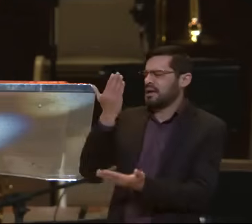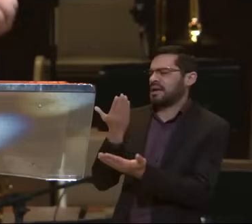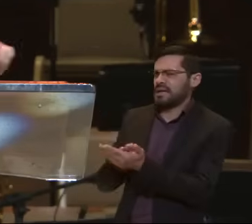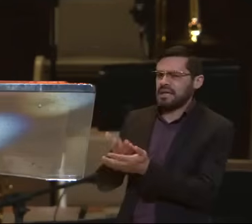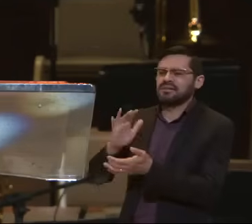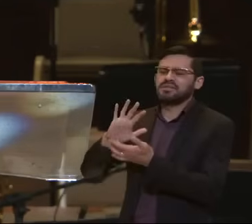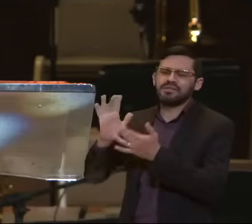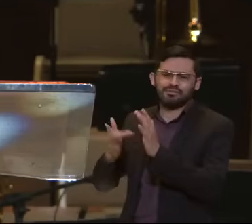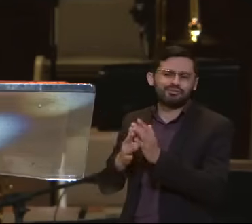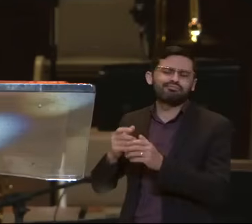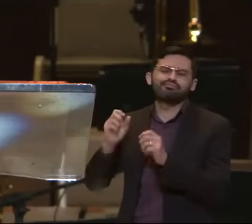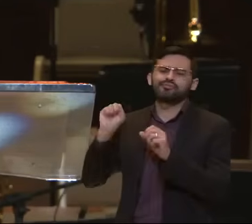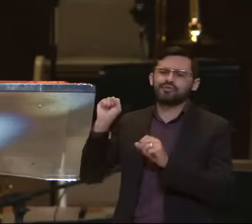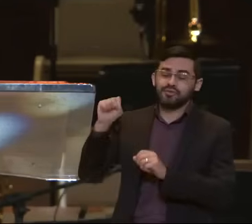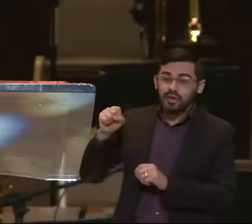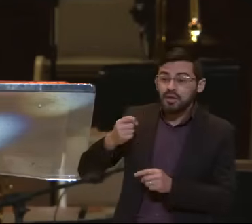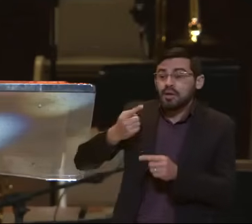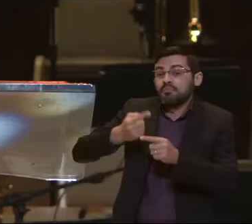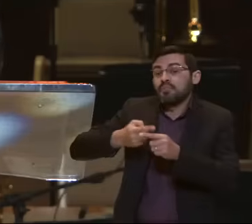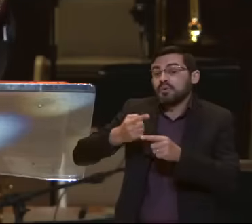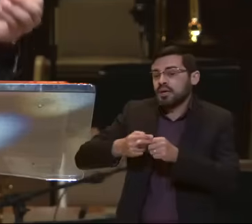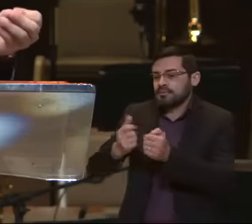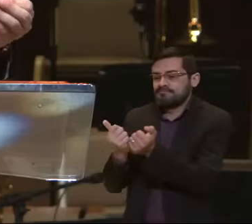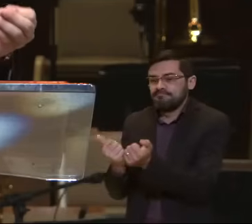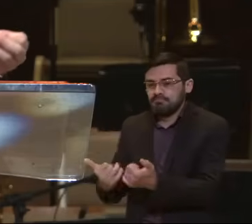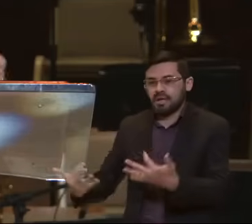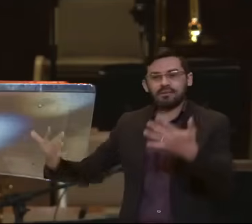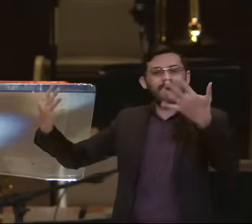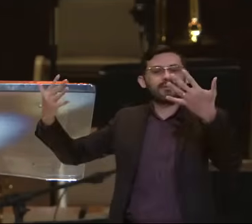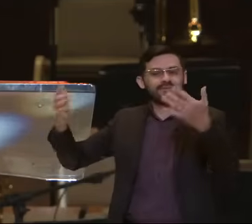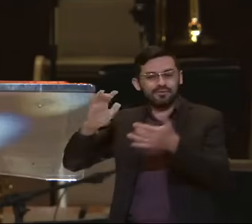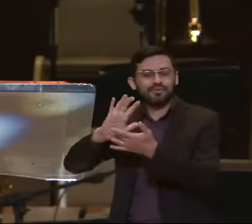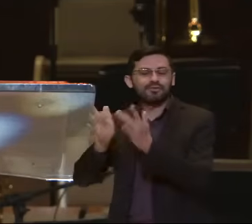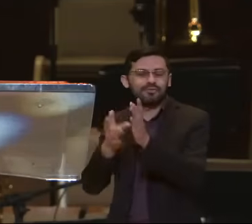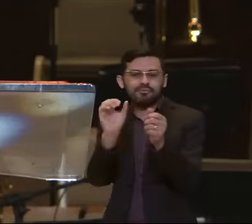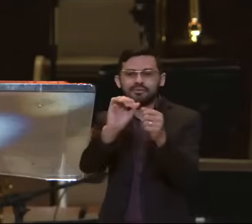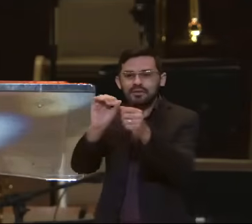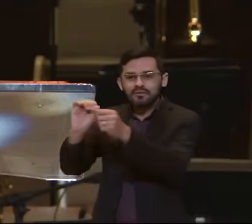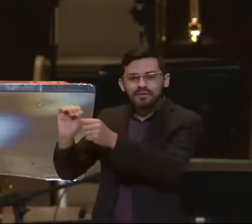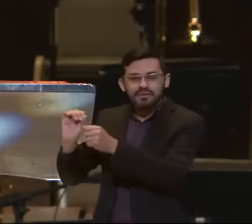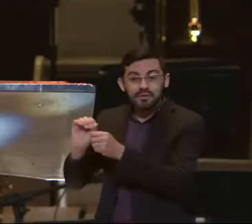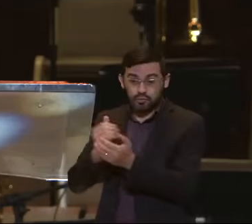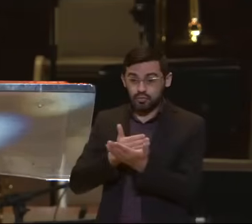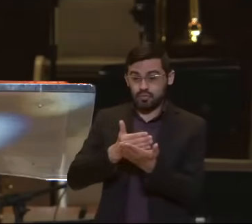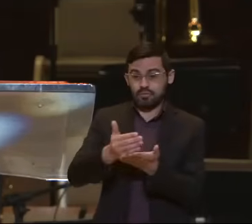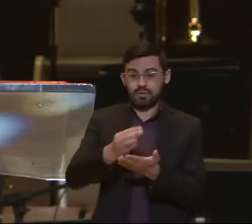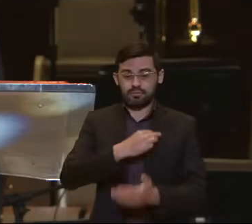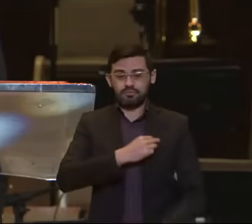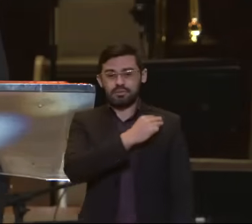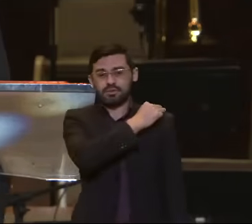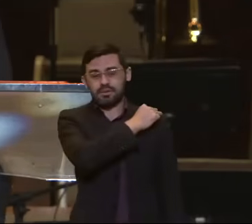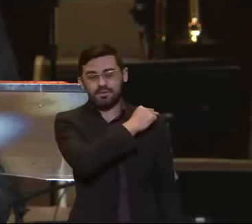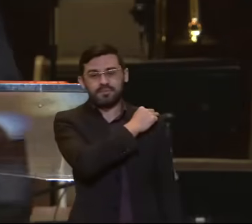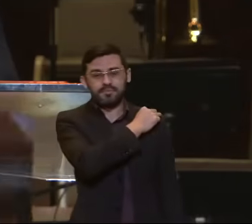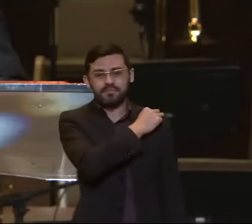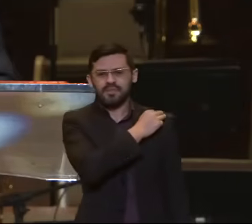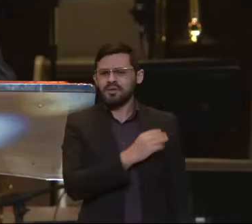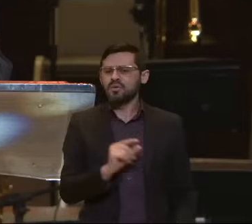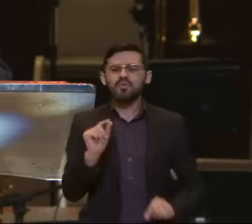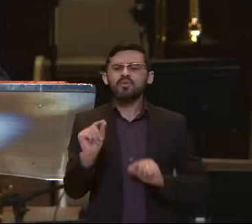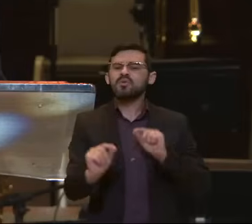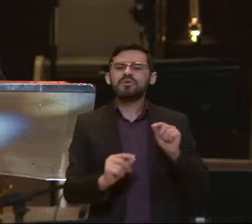que acreditava nele por causa dos milagres que ele estava fazendo no começo do seu ministério. O